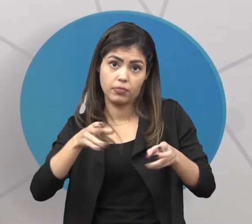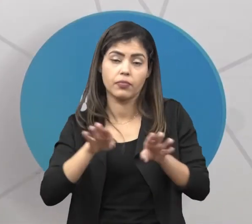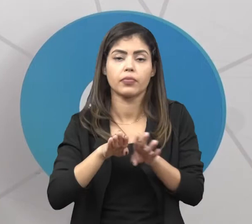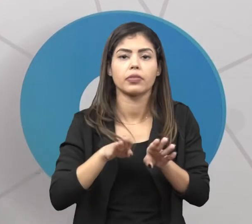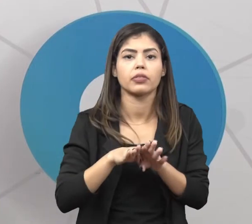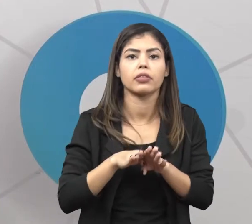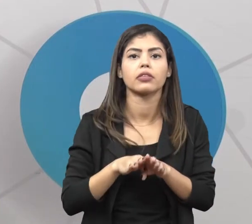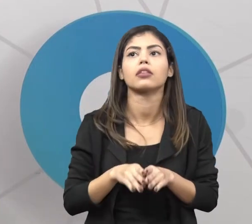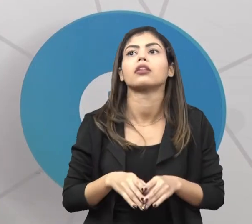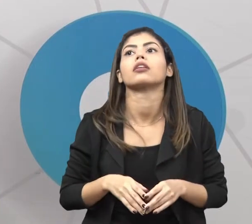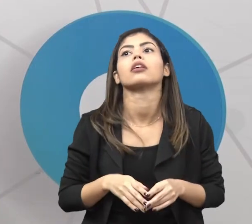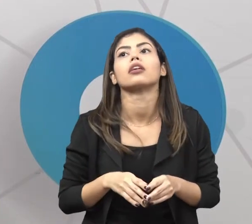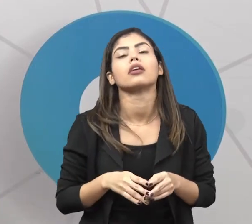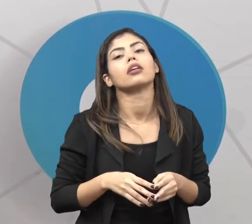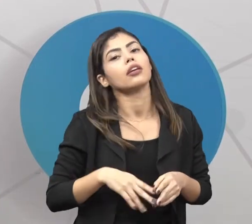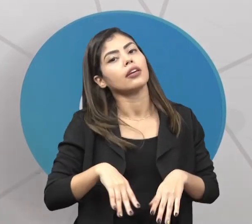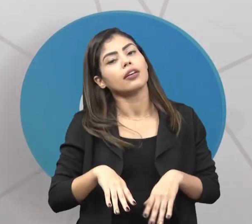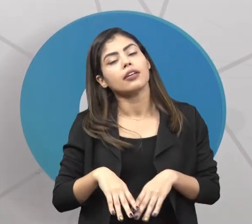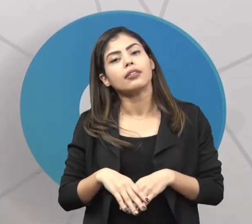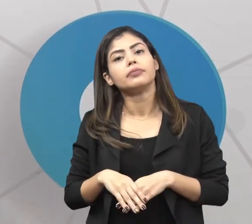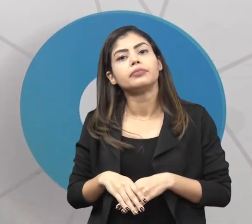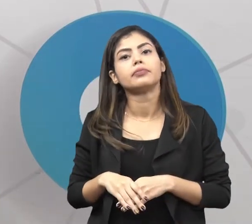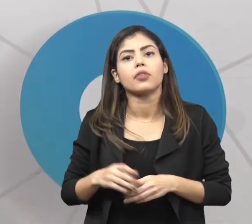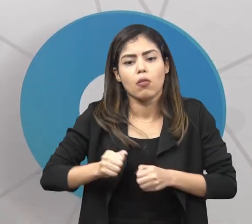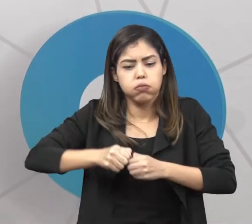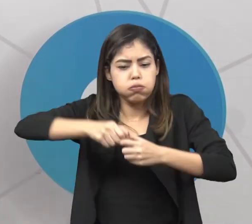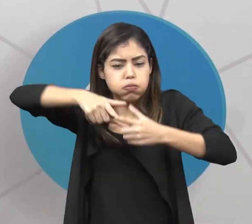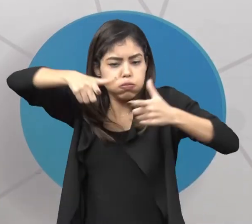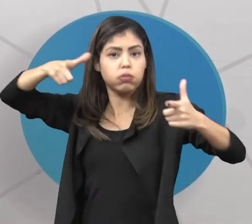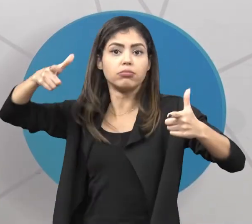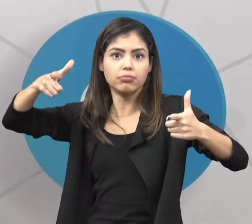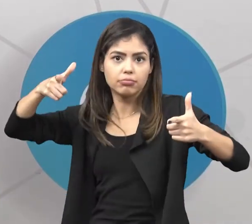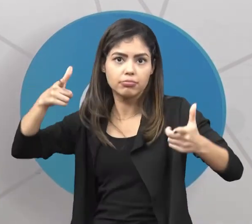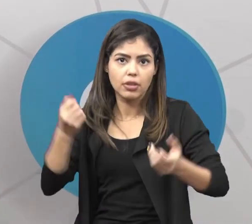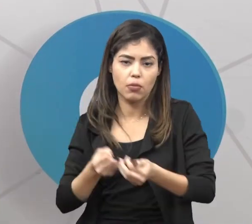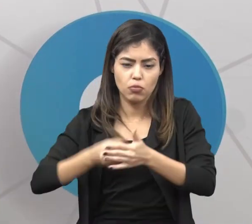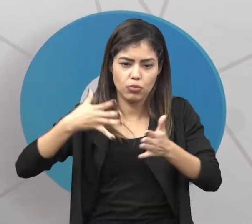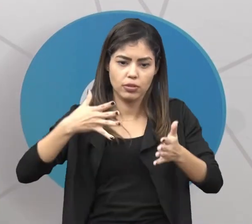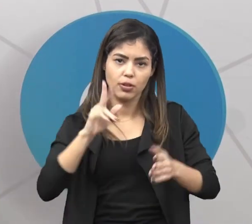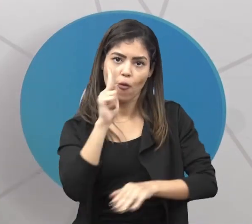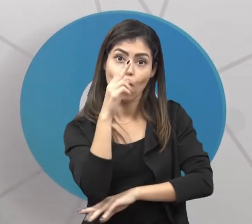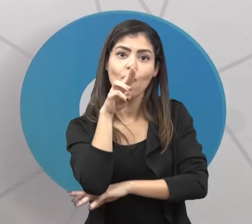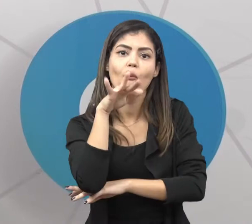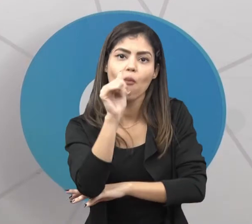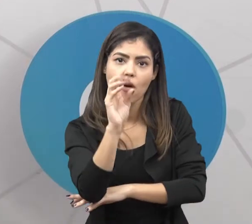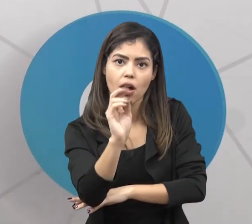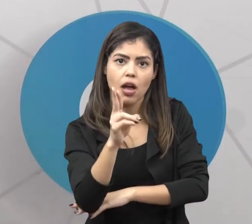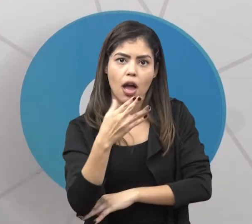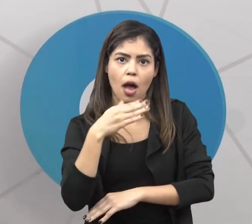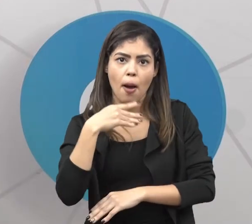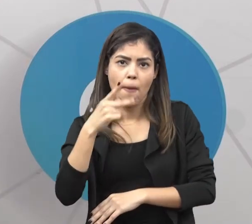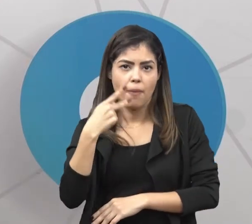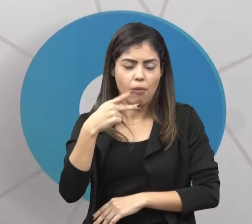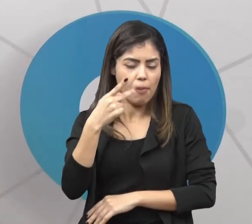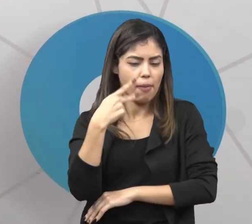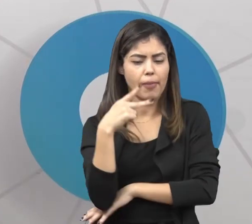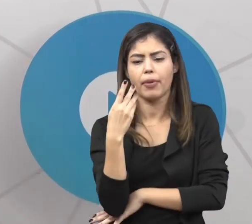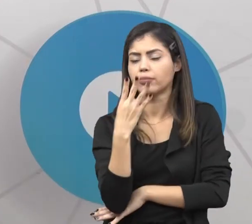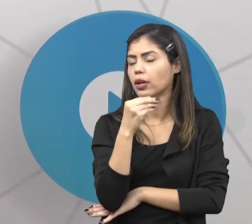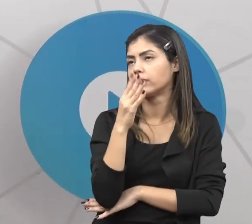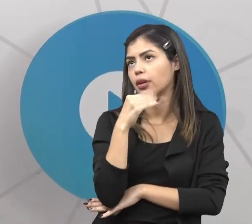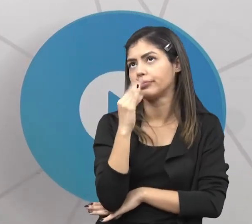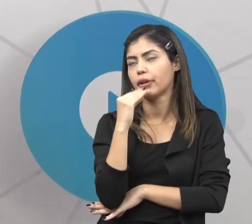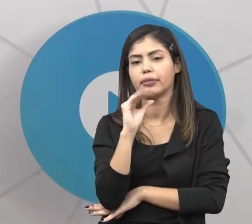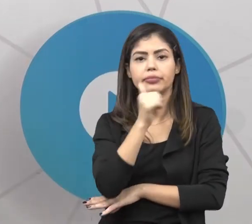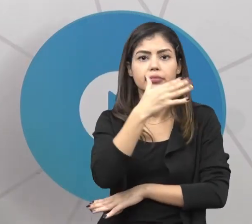observar aí nessa crônica, gente, o exagero, né? O humor. Você deve mastigar pelo menos 100